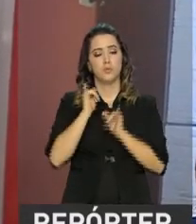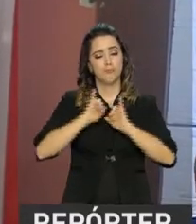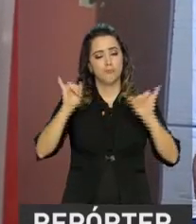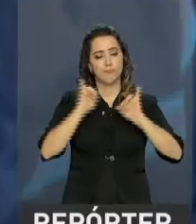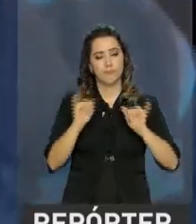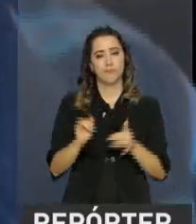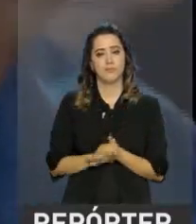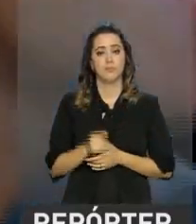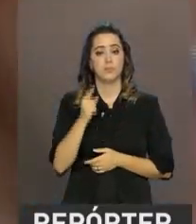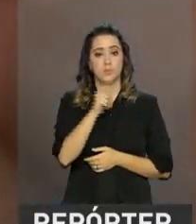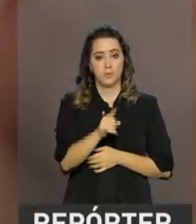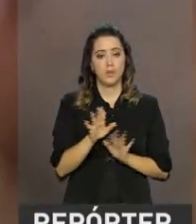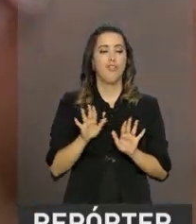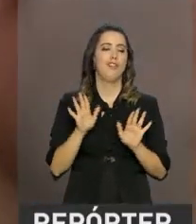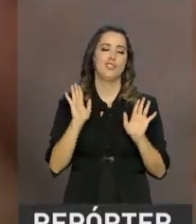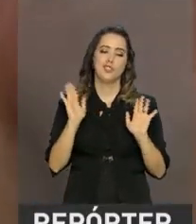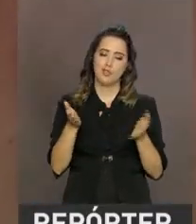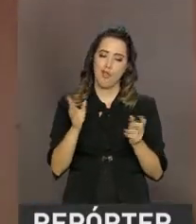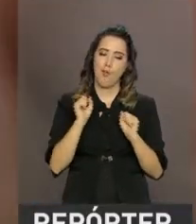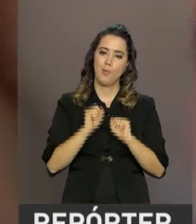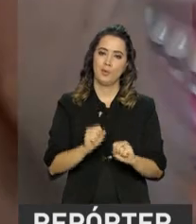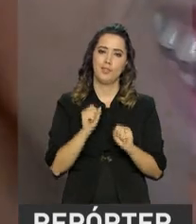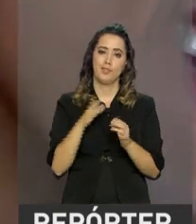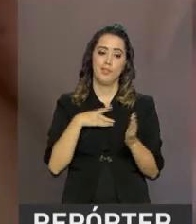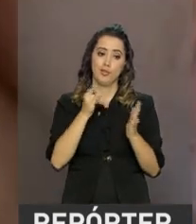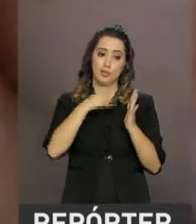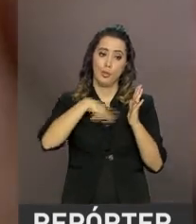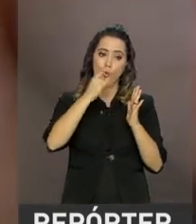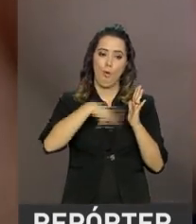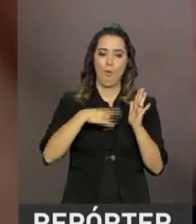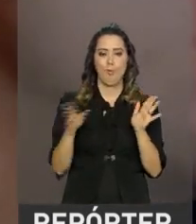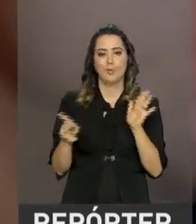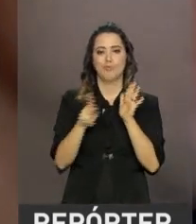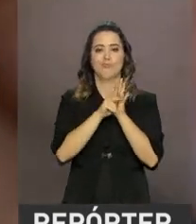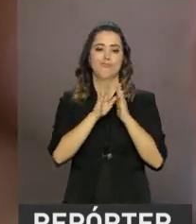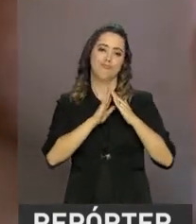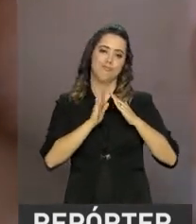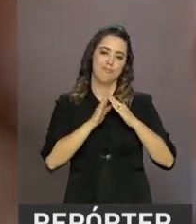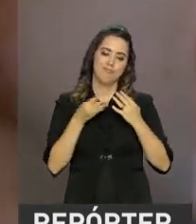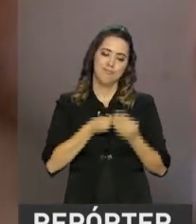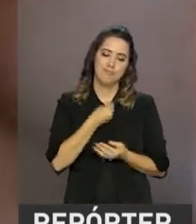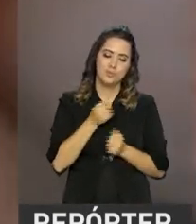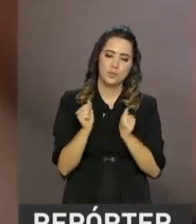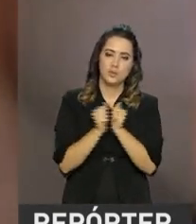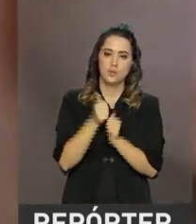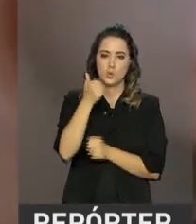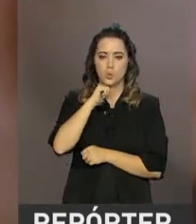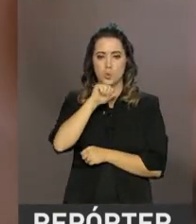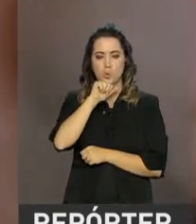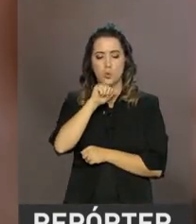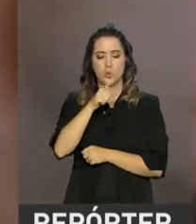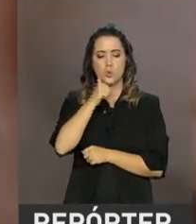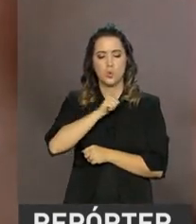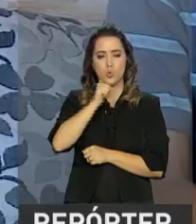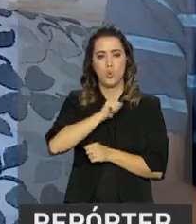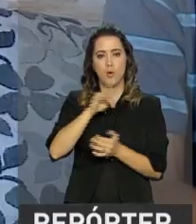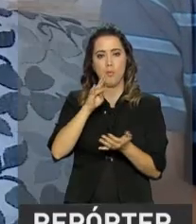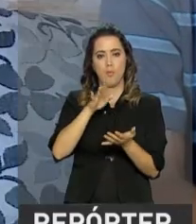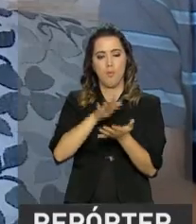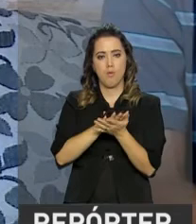para o jayme ele finalmente vai poder ter em mãos a escritura do lugar que vive com a mulher eo filho gabriel